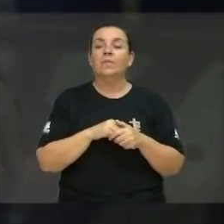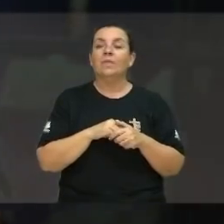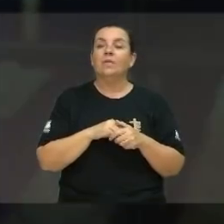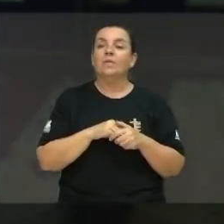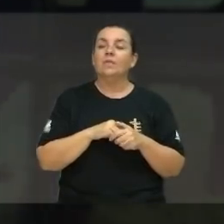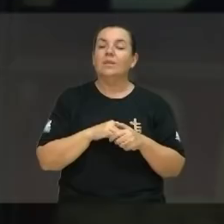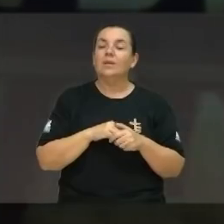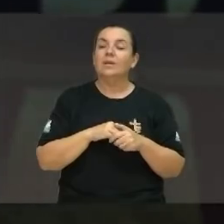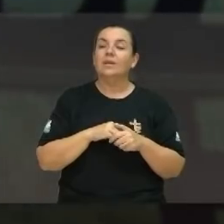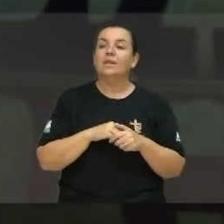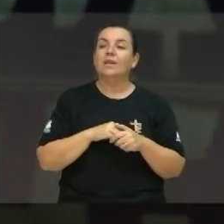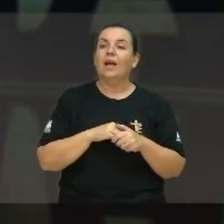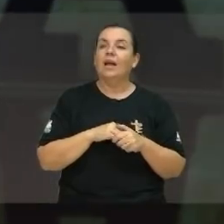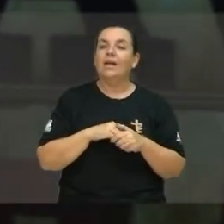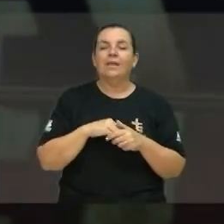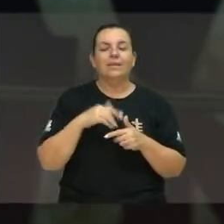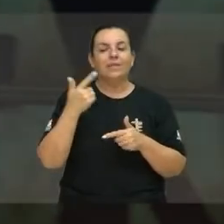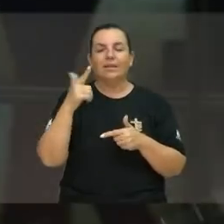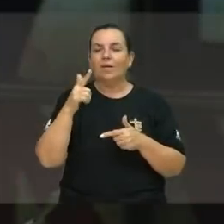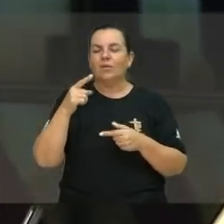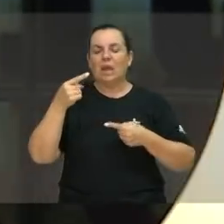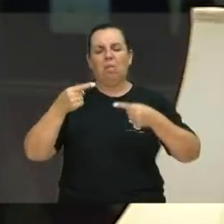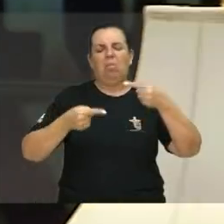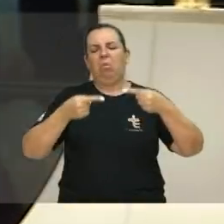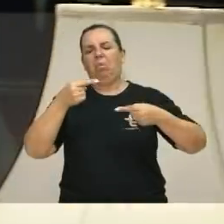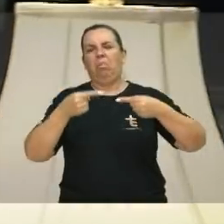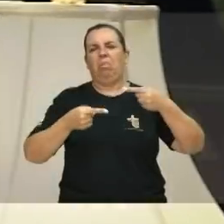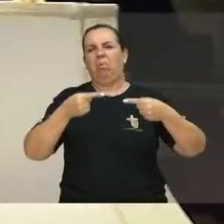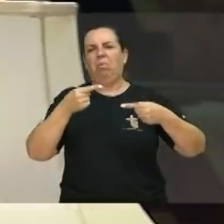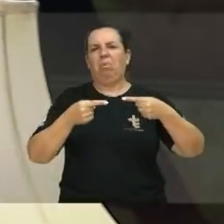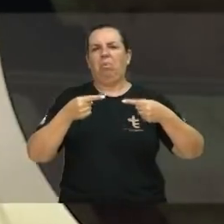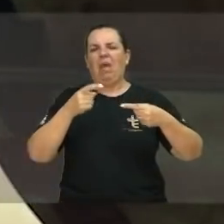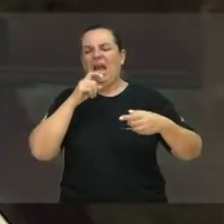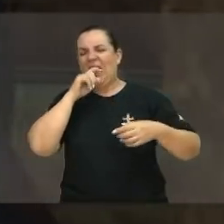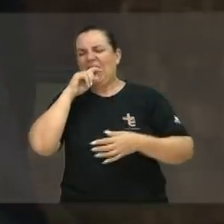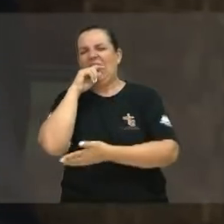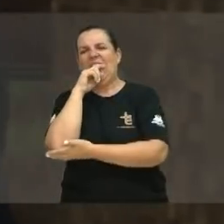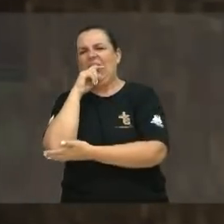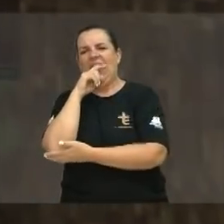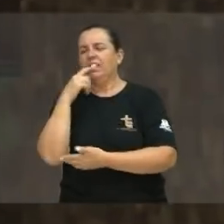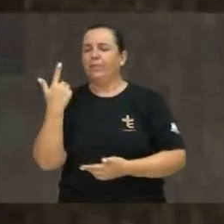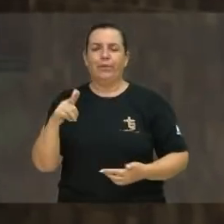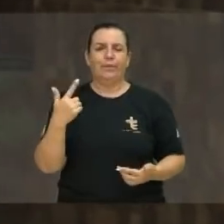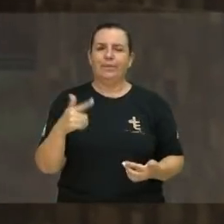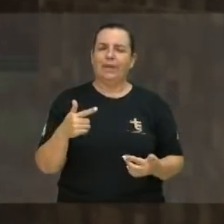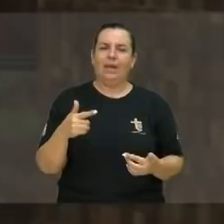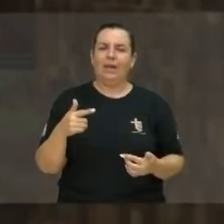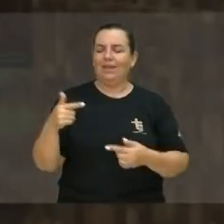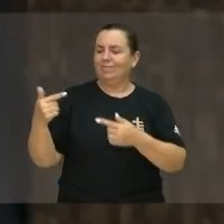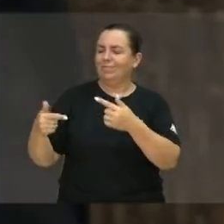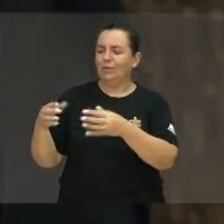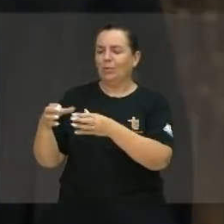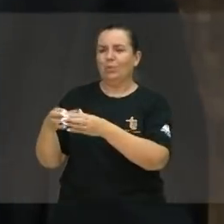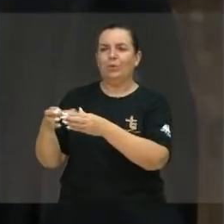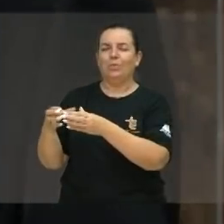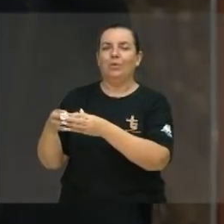que não há rivalidades ou invejas entre